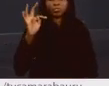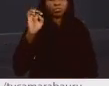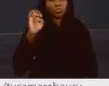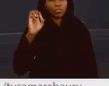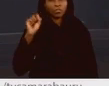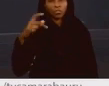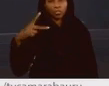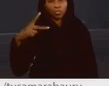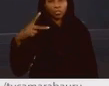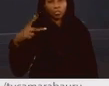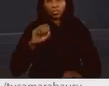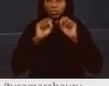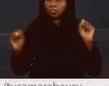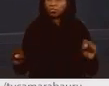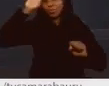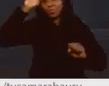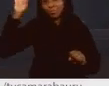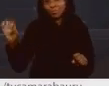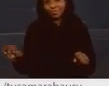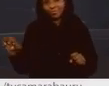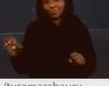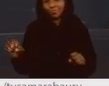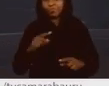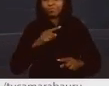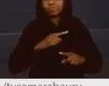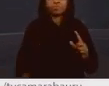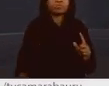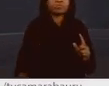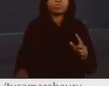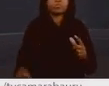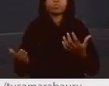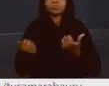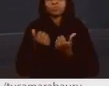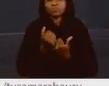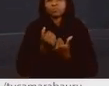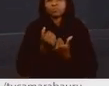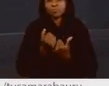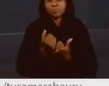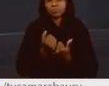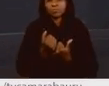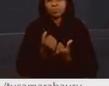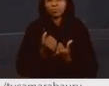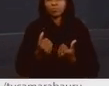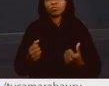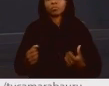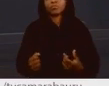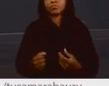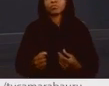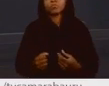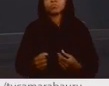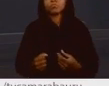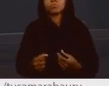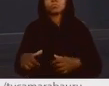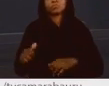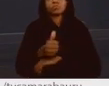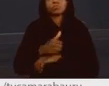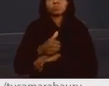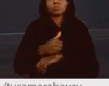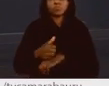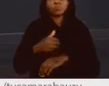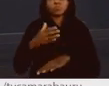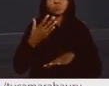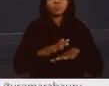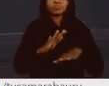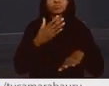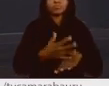Fica vedada a aplicação da substituição de que trata o CAPT às práticas profissionais de estágios e laboratórios. Fica